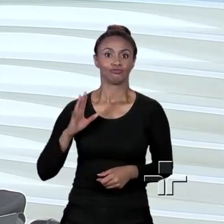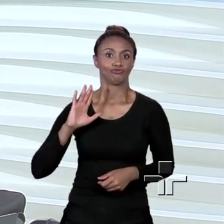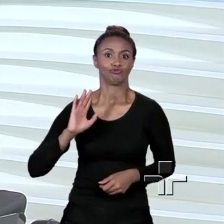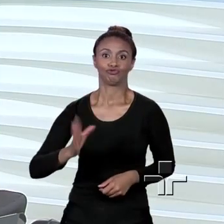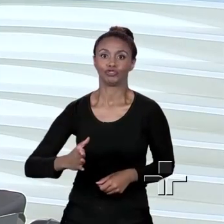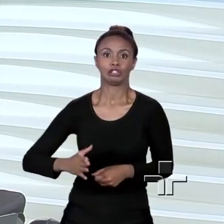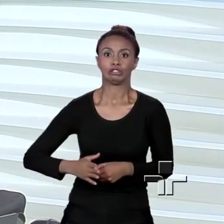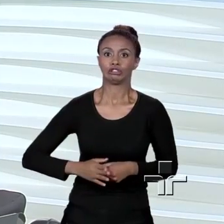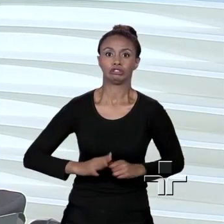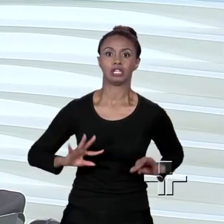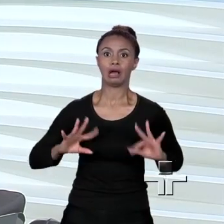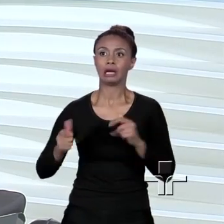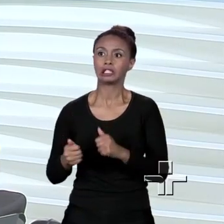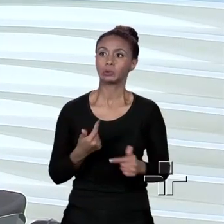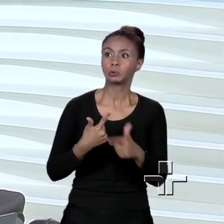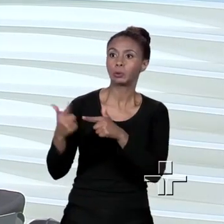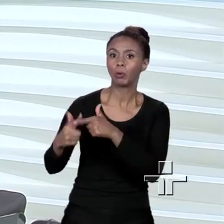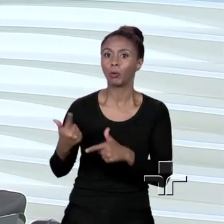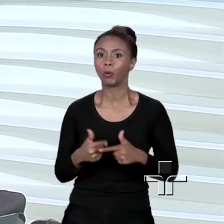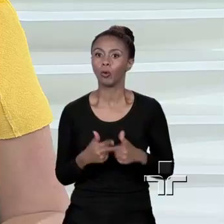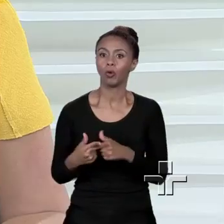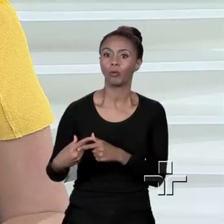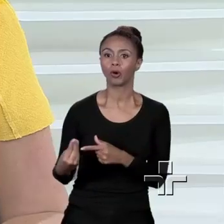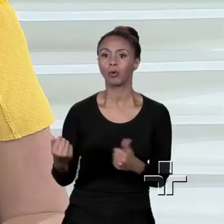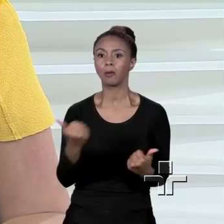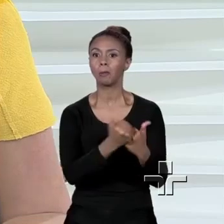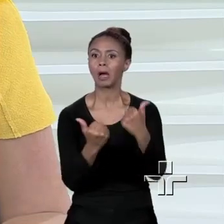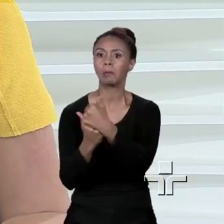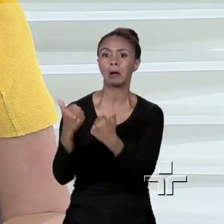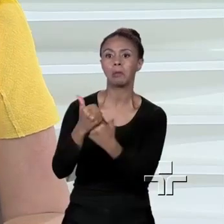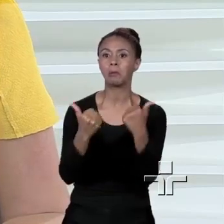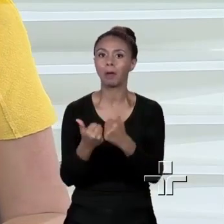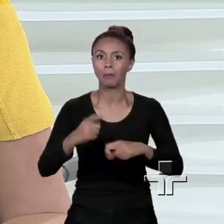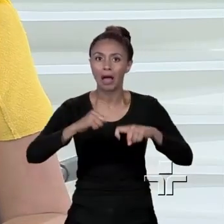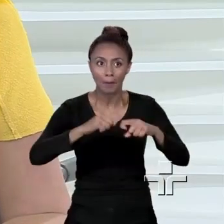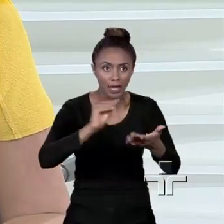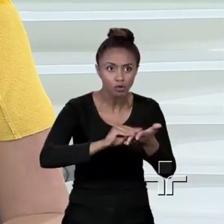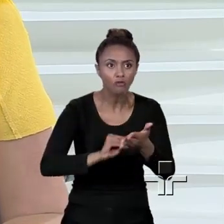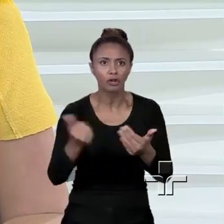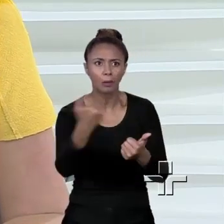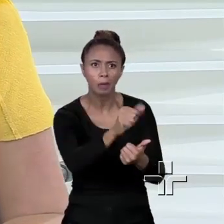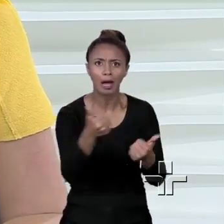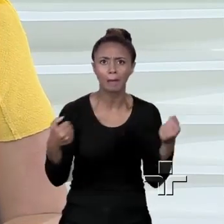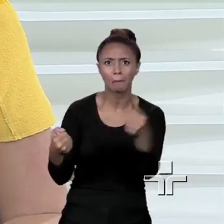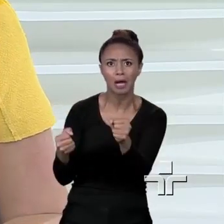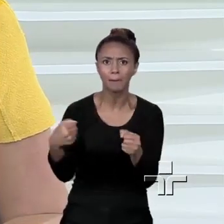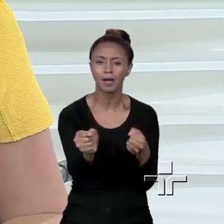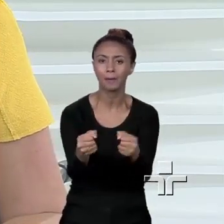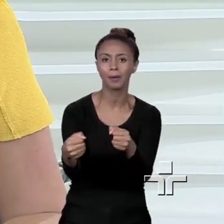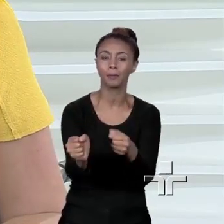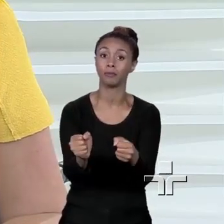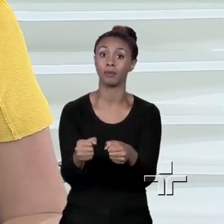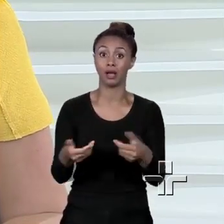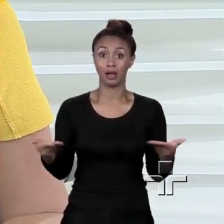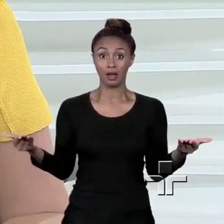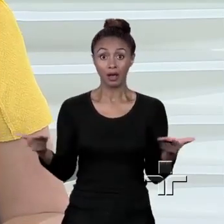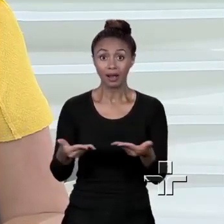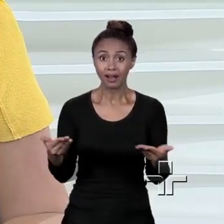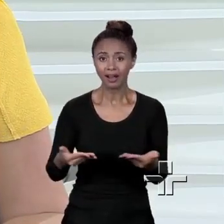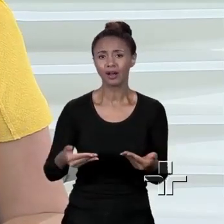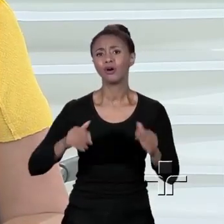né, preencher as lacunas com médicos brasileiros. Né? E agora a gente tem muitos